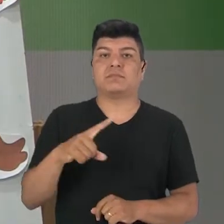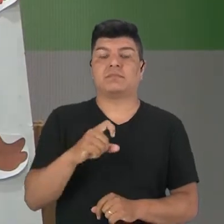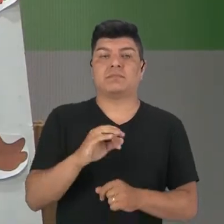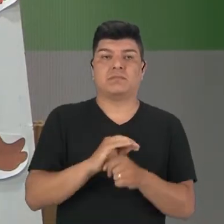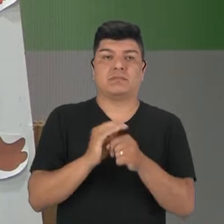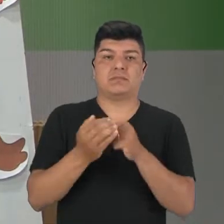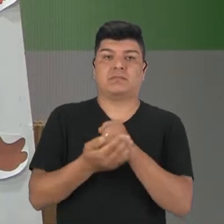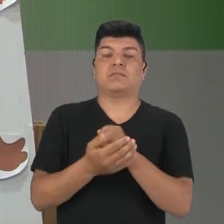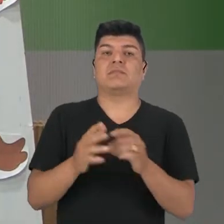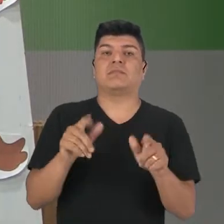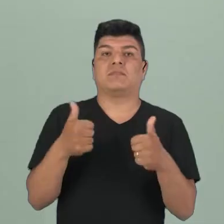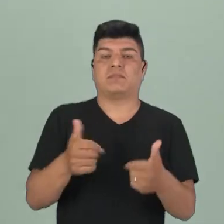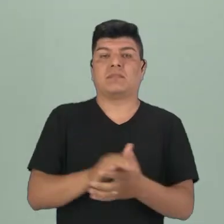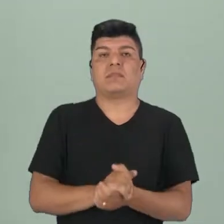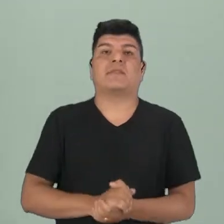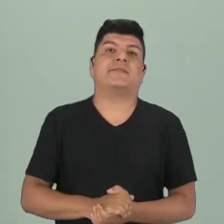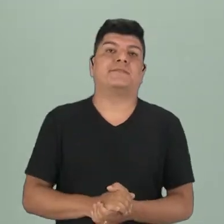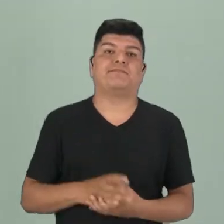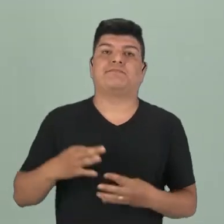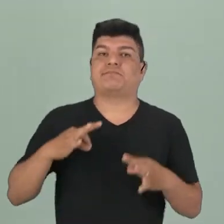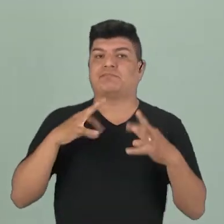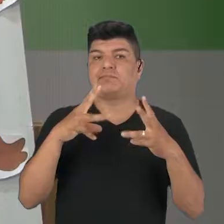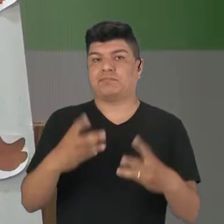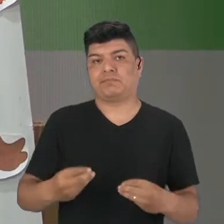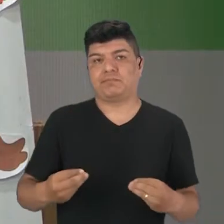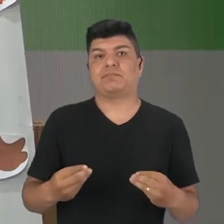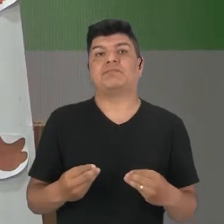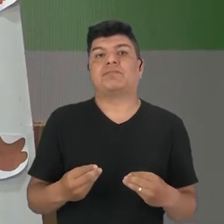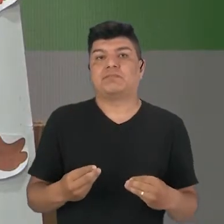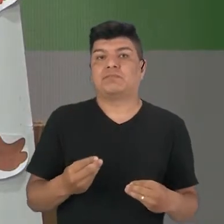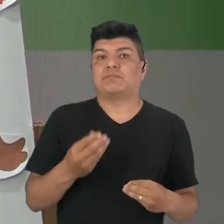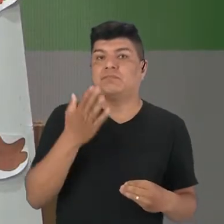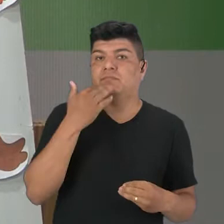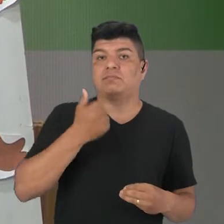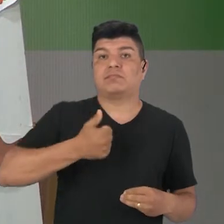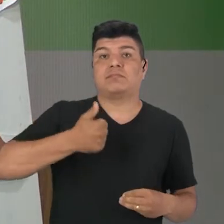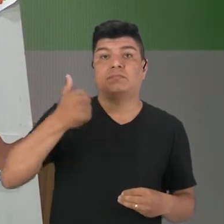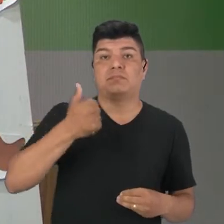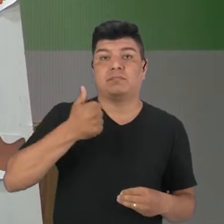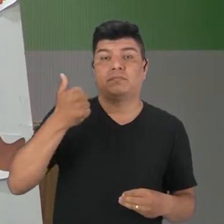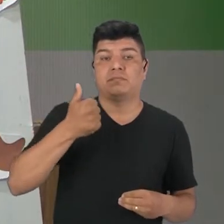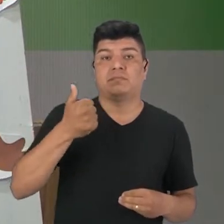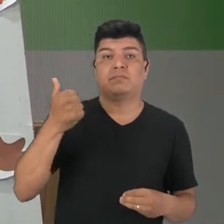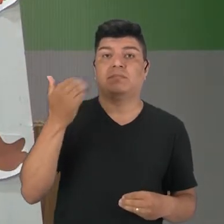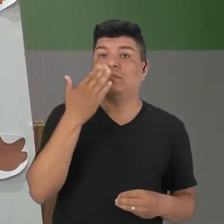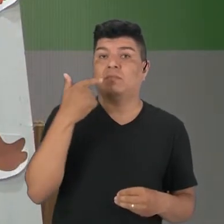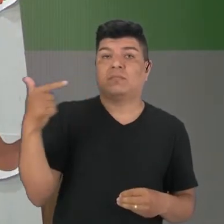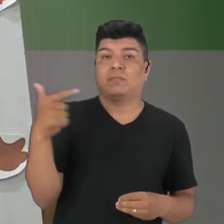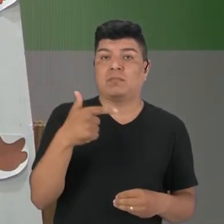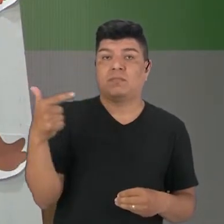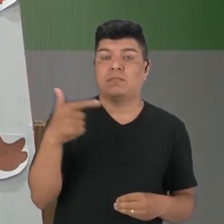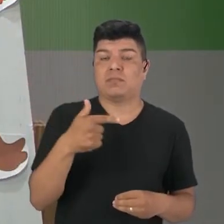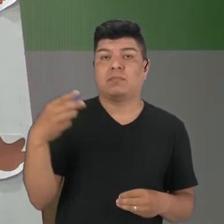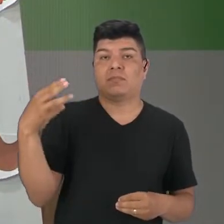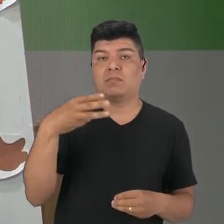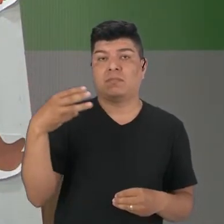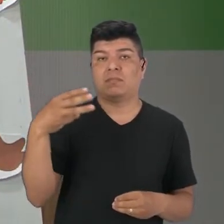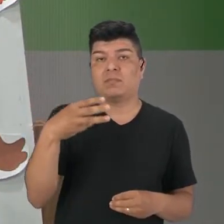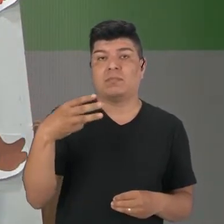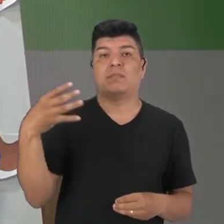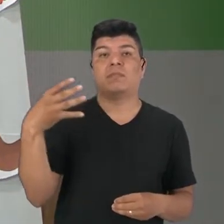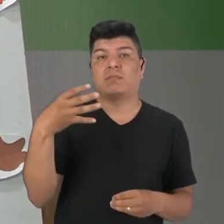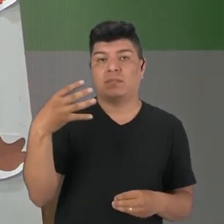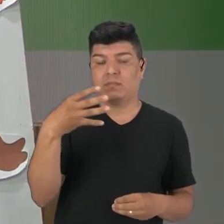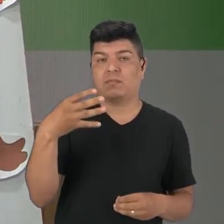e os fungos Então vamos lá tudo isso aqui é consumidor consumidor primário consumidor secundário terciário